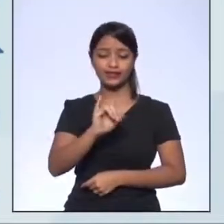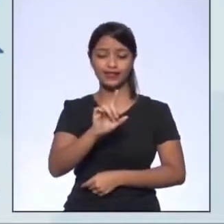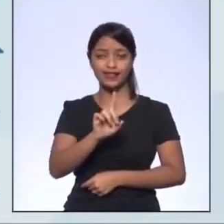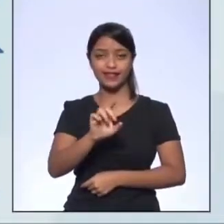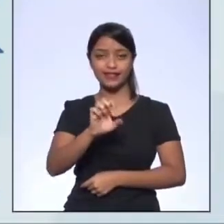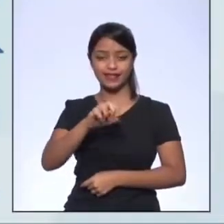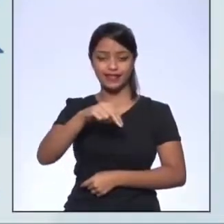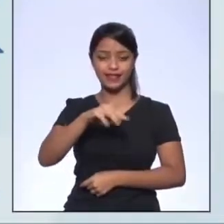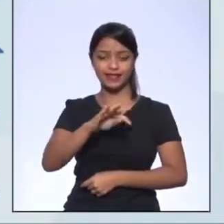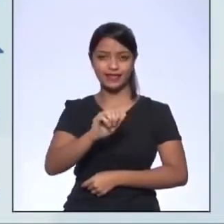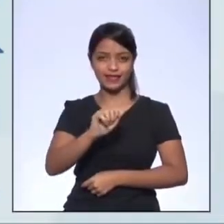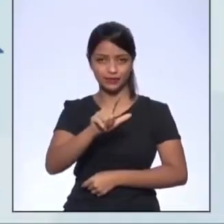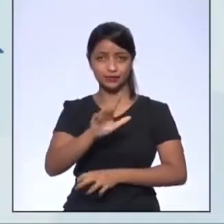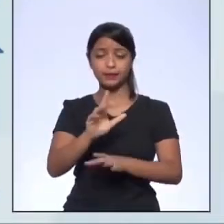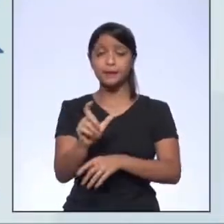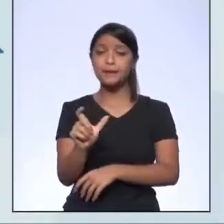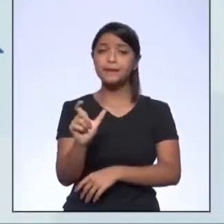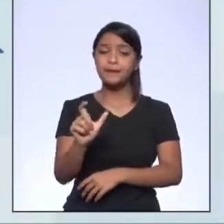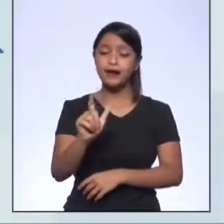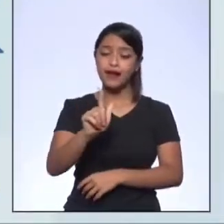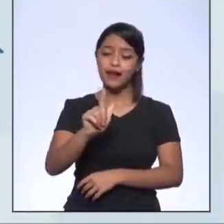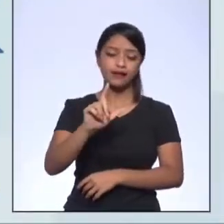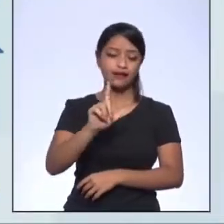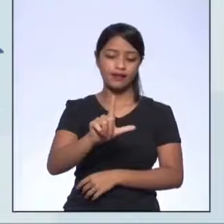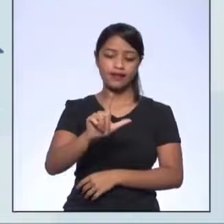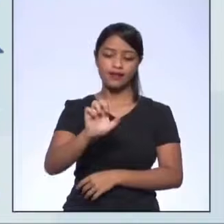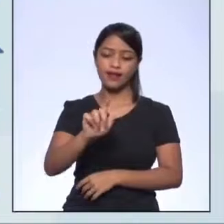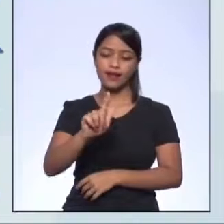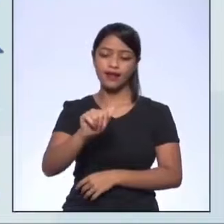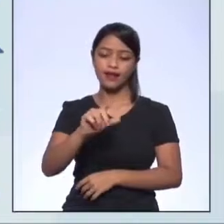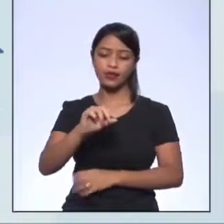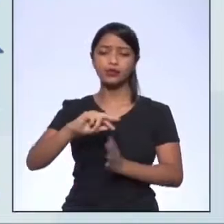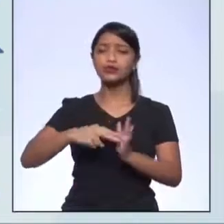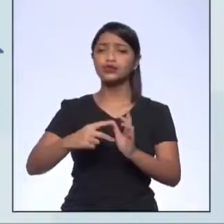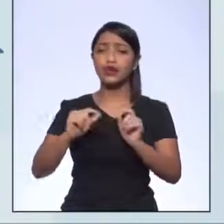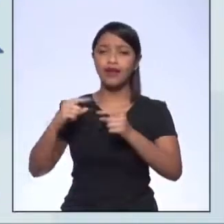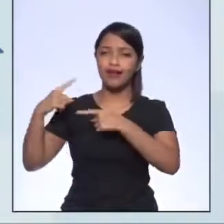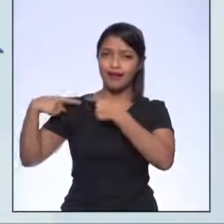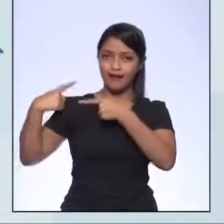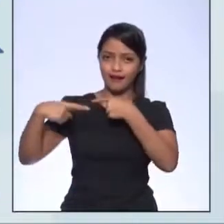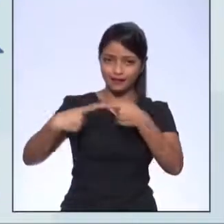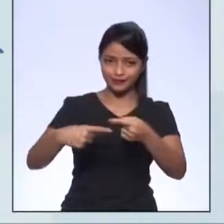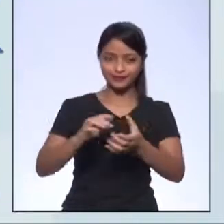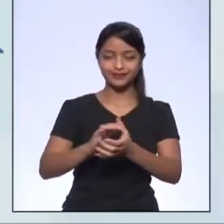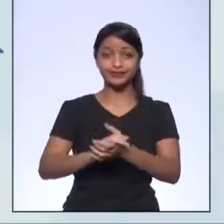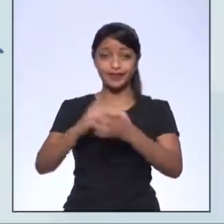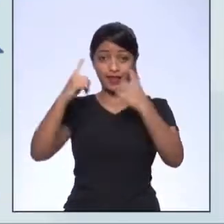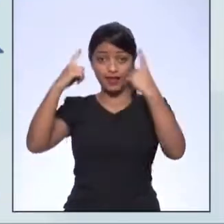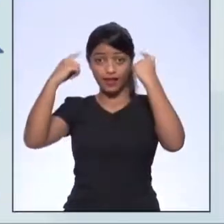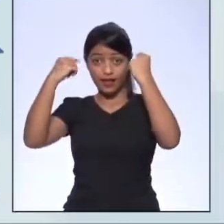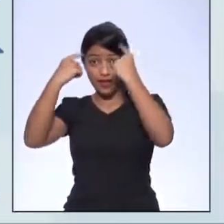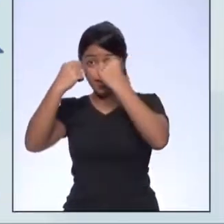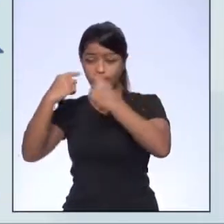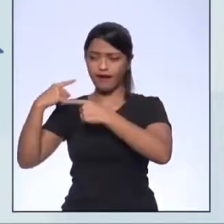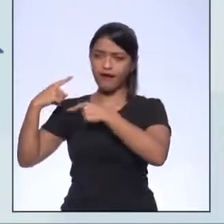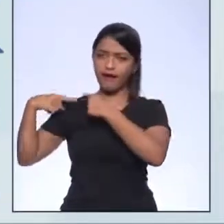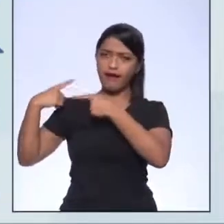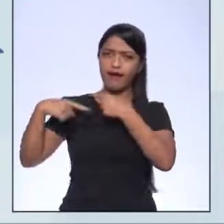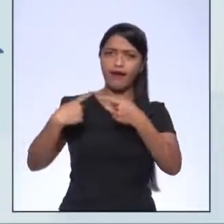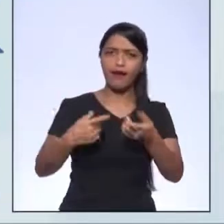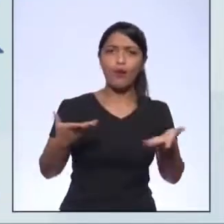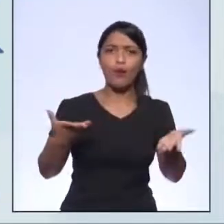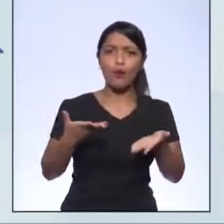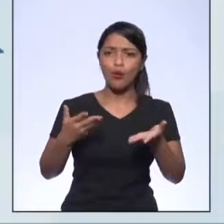esquecido, é herança, está bem? Então, vamos lá. O que os gregos nos deram de herança? Qual é a nossa